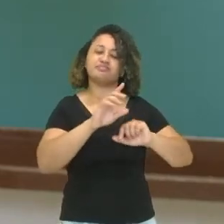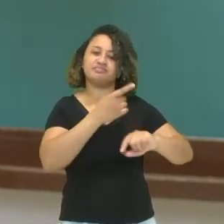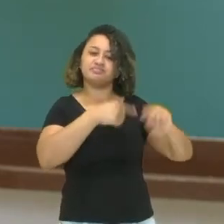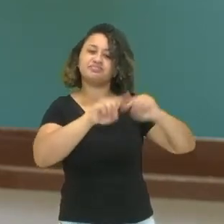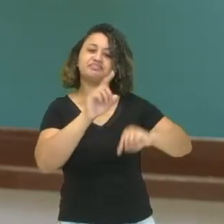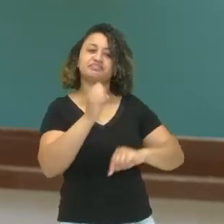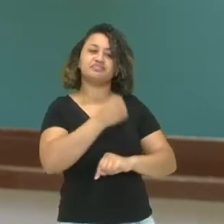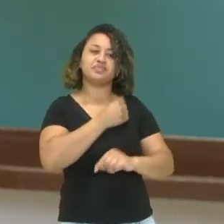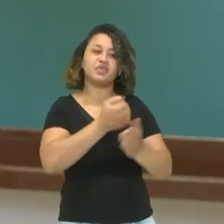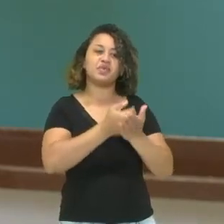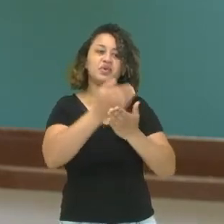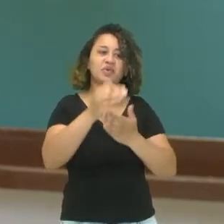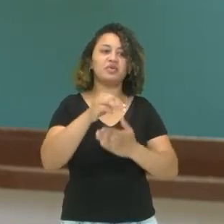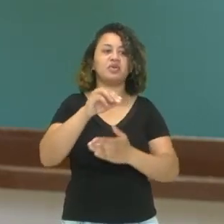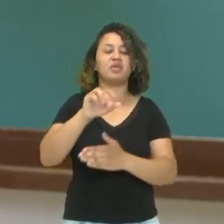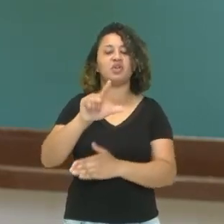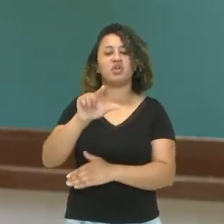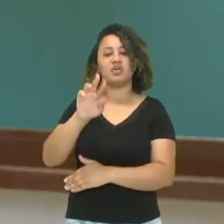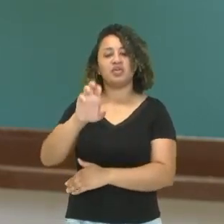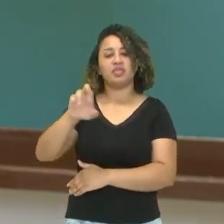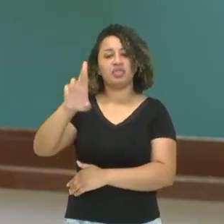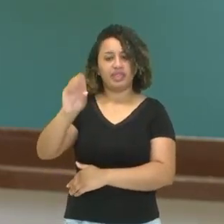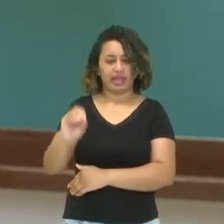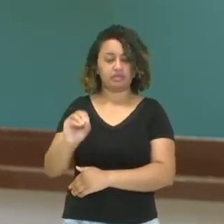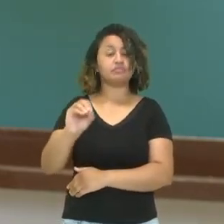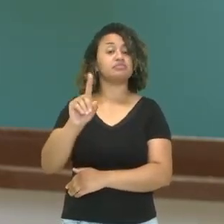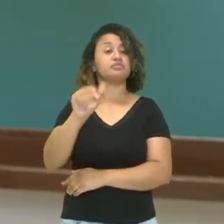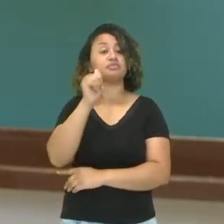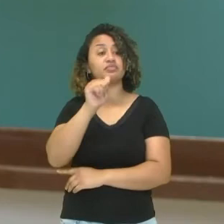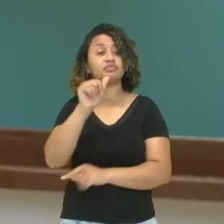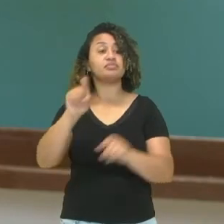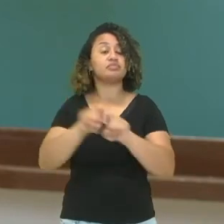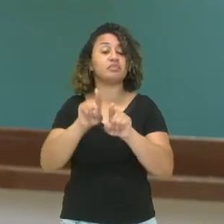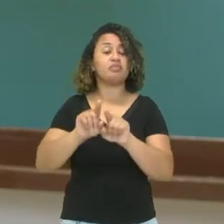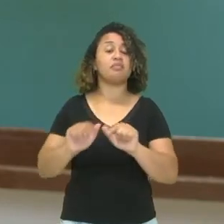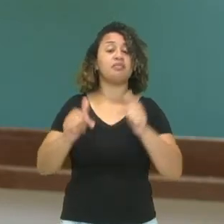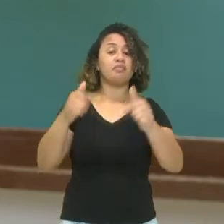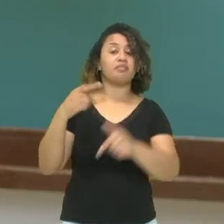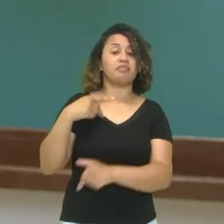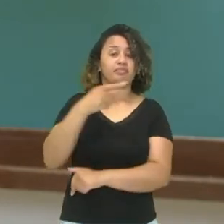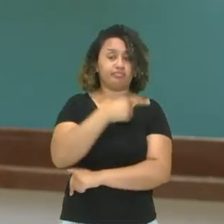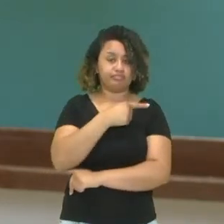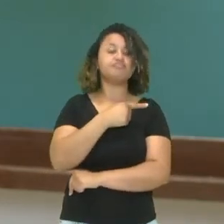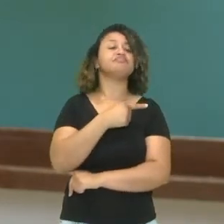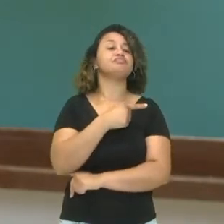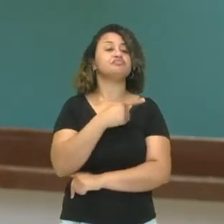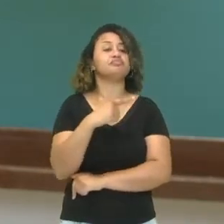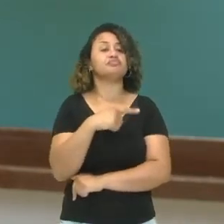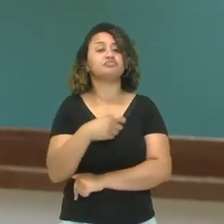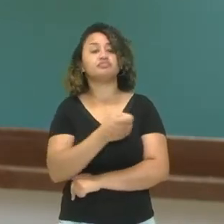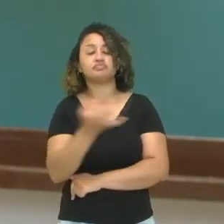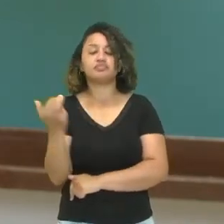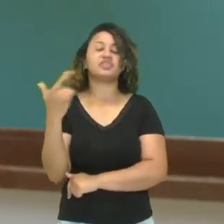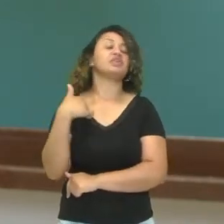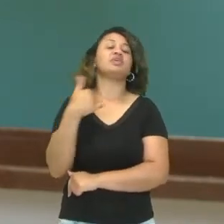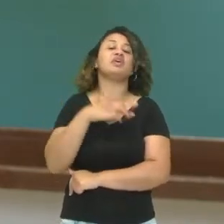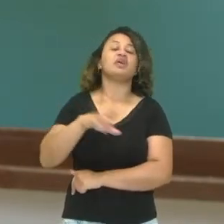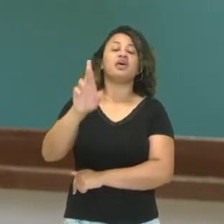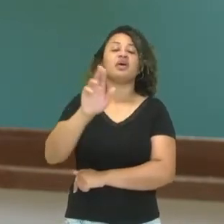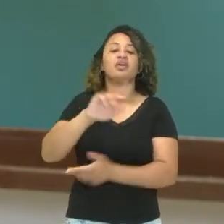por Martinho Lutero, as mulheres também podem ser pastoras. Nas pentecostais, inclusive, você tem muitas